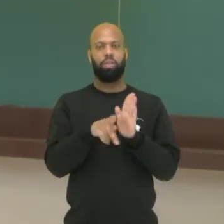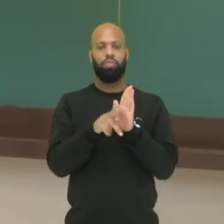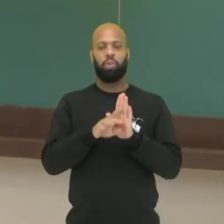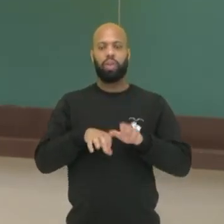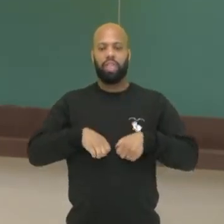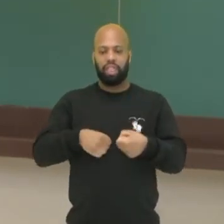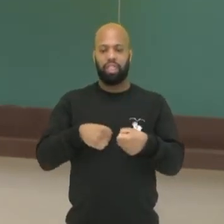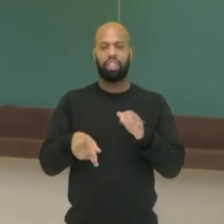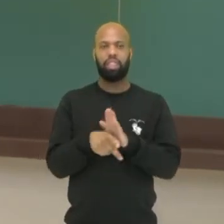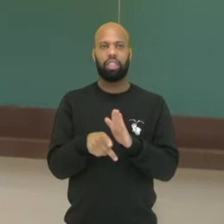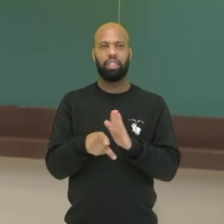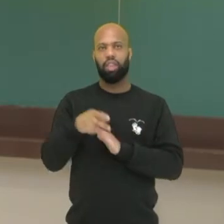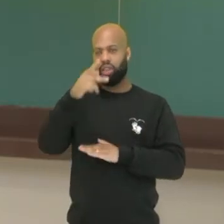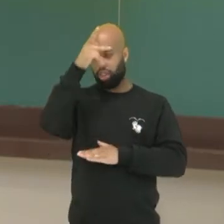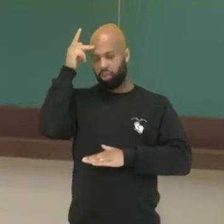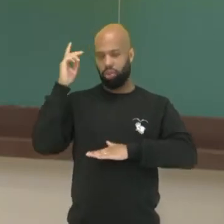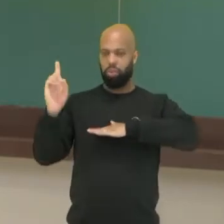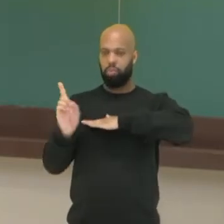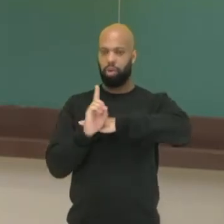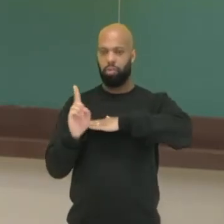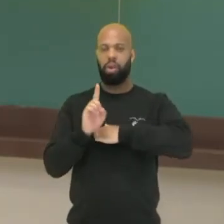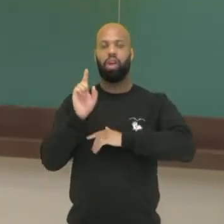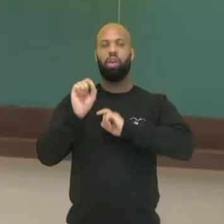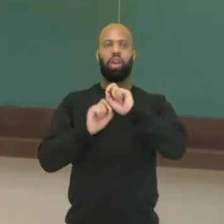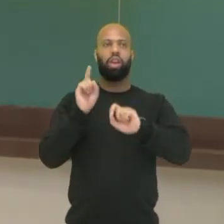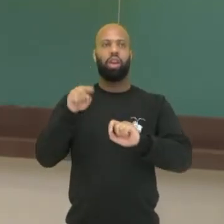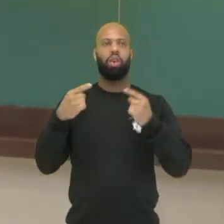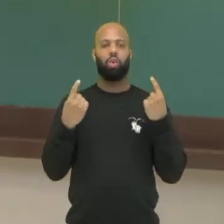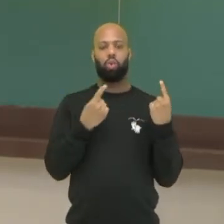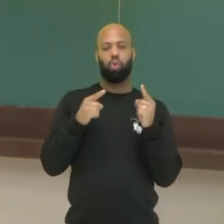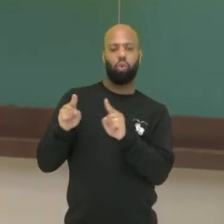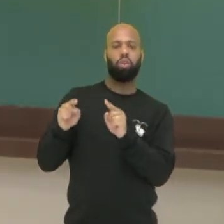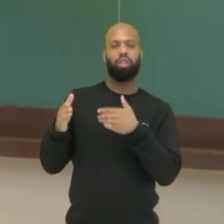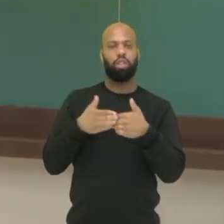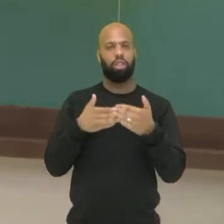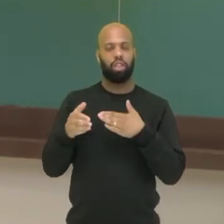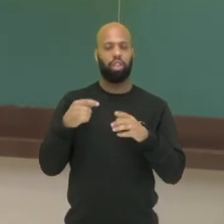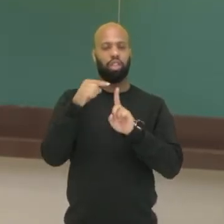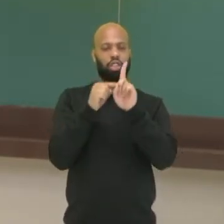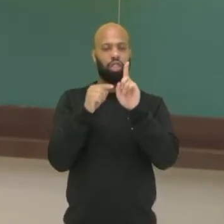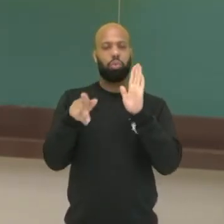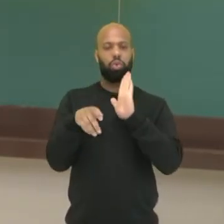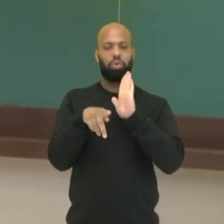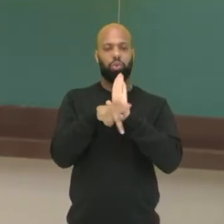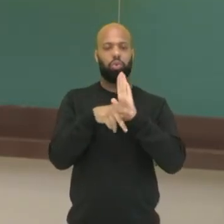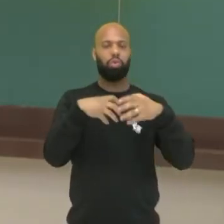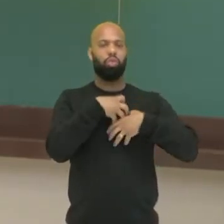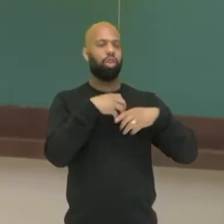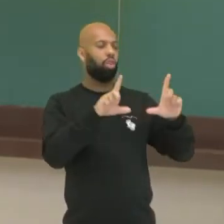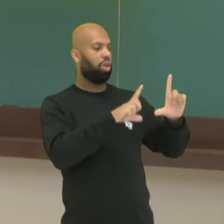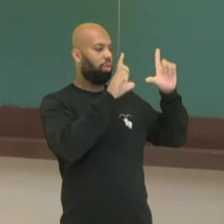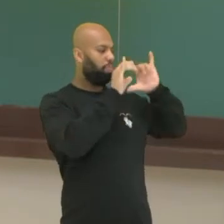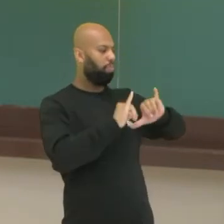se coloca completamente contrário a qualquer publicidade, porque as crianças, elas